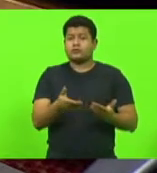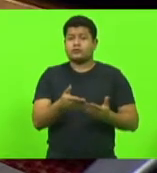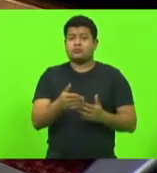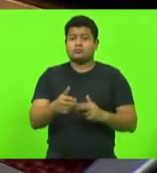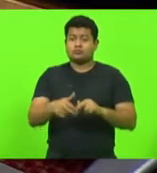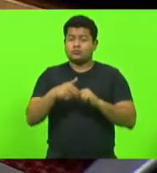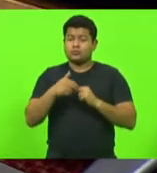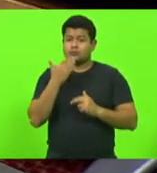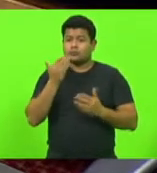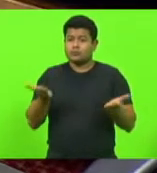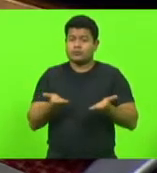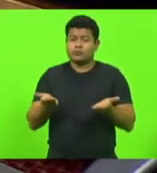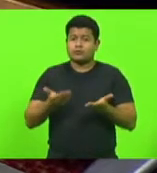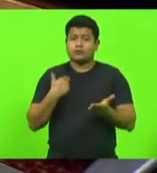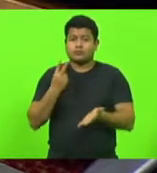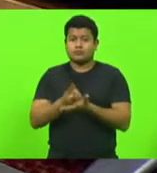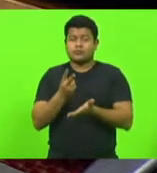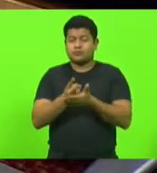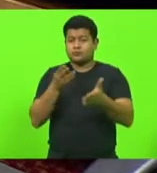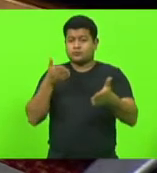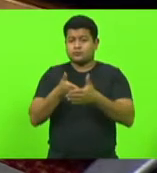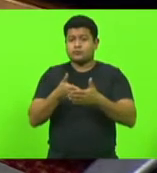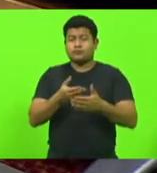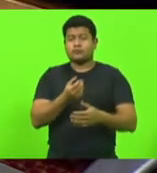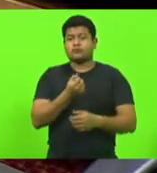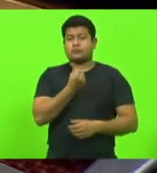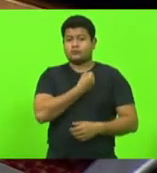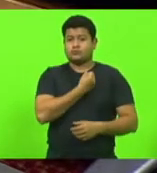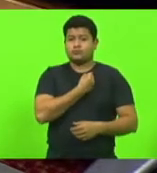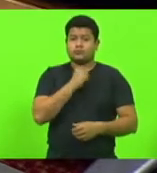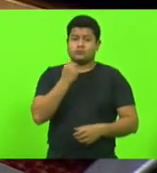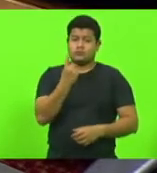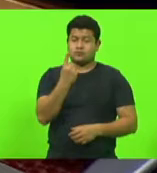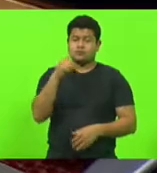peço a manutenção do veto, voto 1.